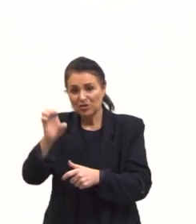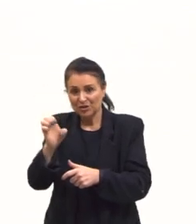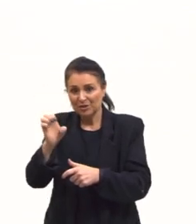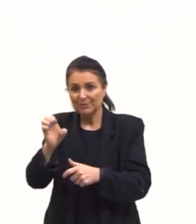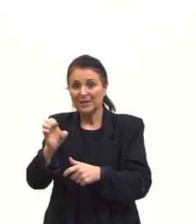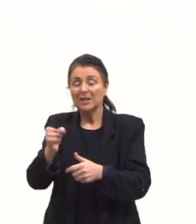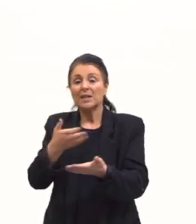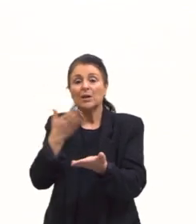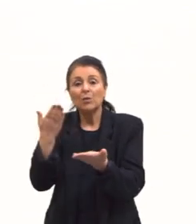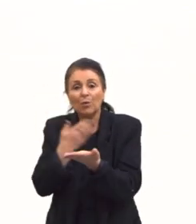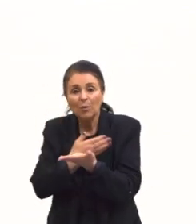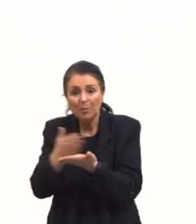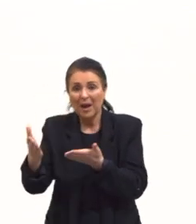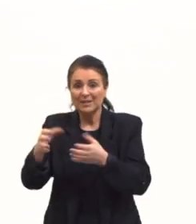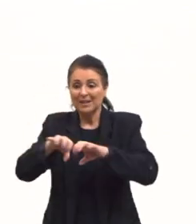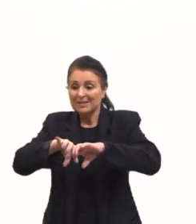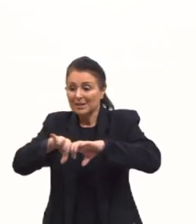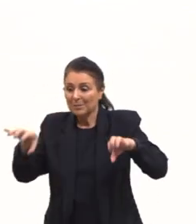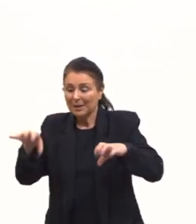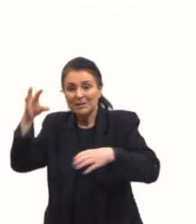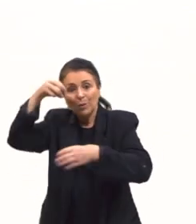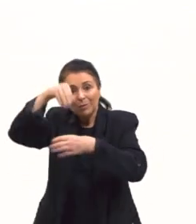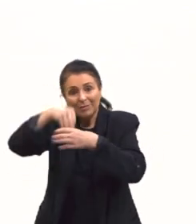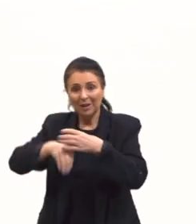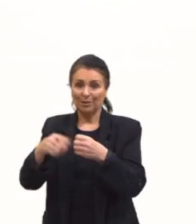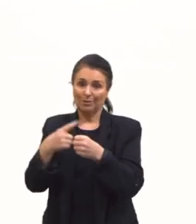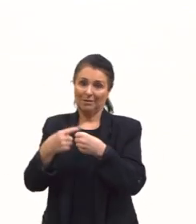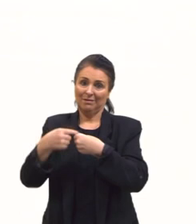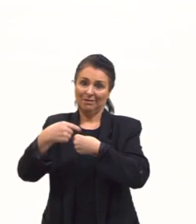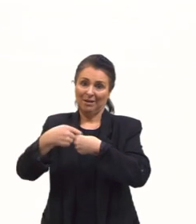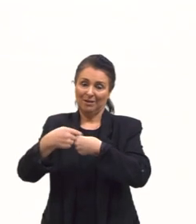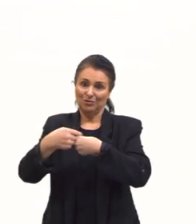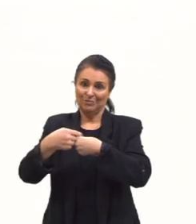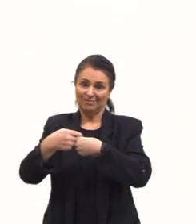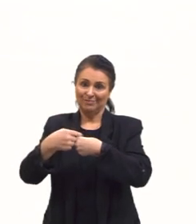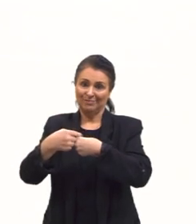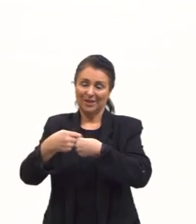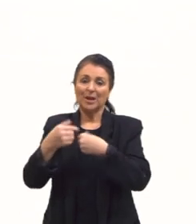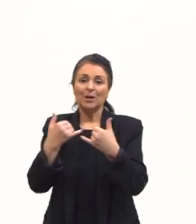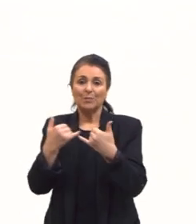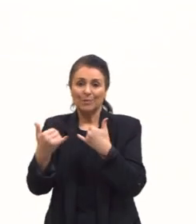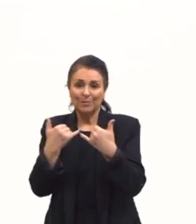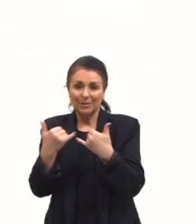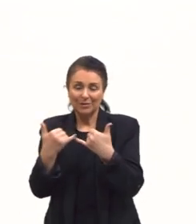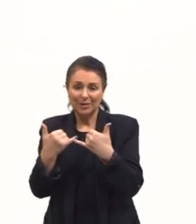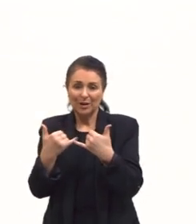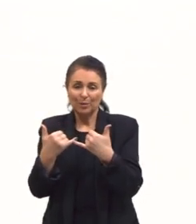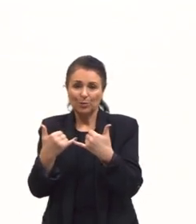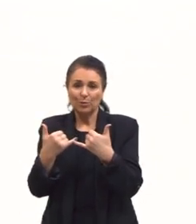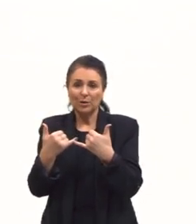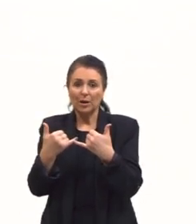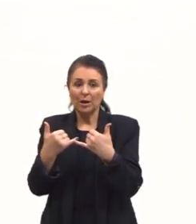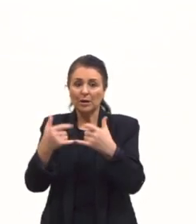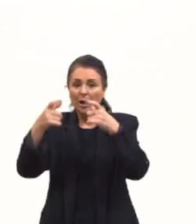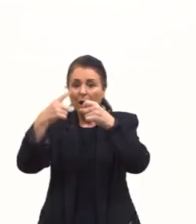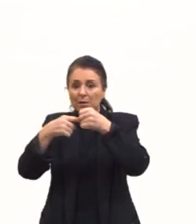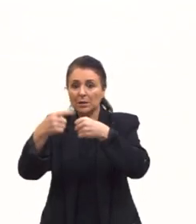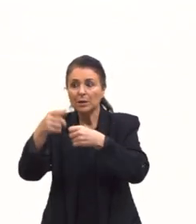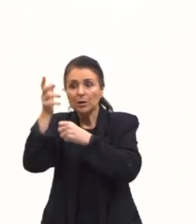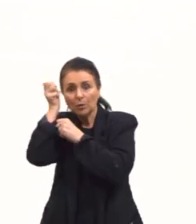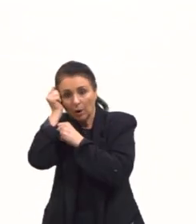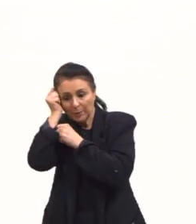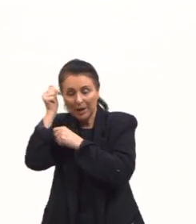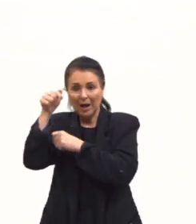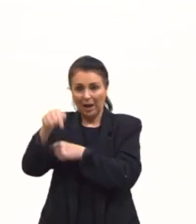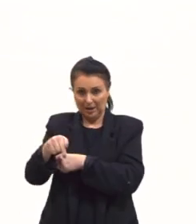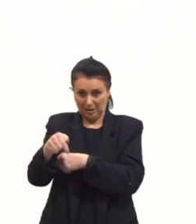Urbana e favelização segregação Urbana justamente cidades por exemplo que vão ser colocadas como dormitórios né aqui por exemplo